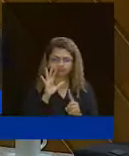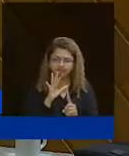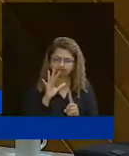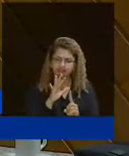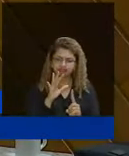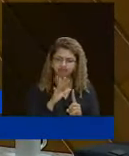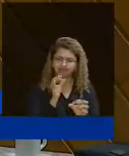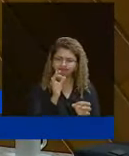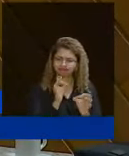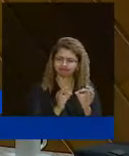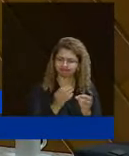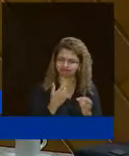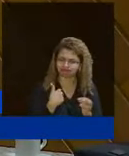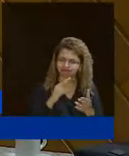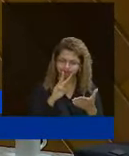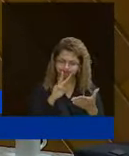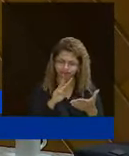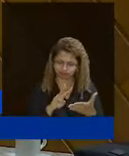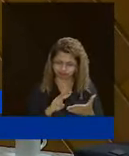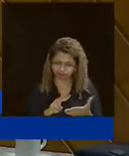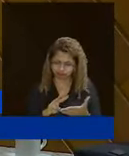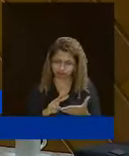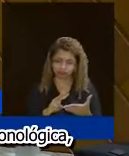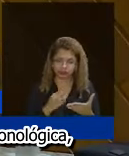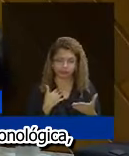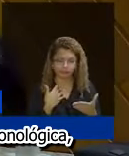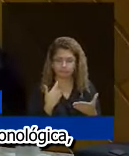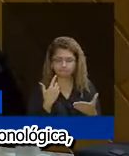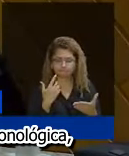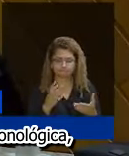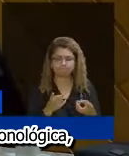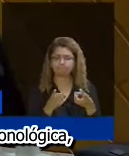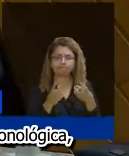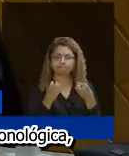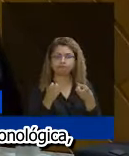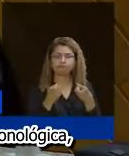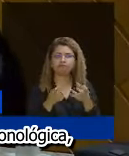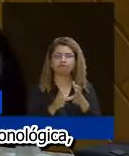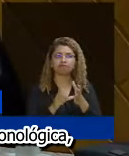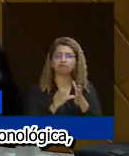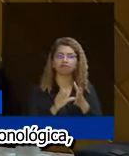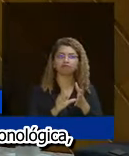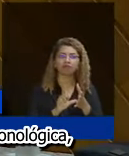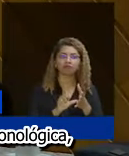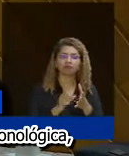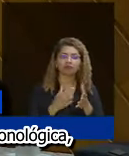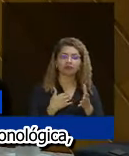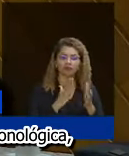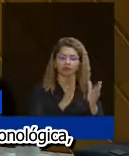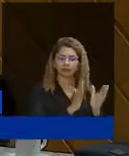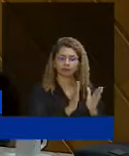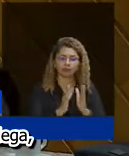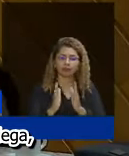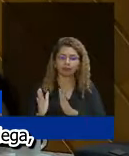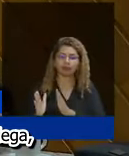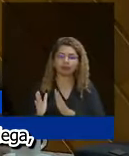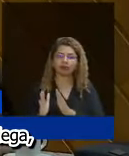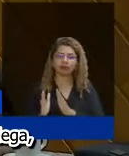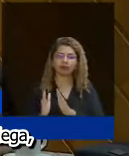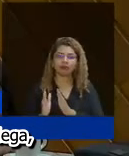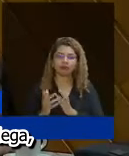ali pela transcrição. Eu não tinha percebido, tá, que tinha quebrado a ordem cronológica. Mas